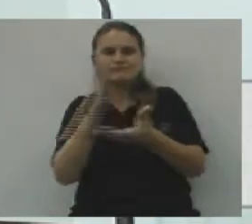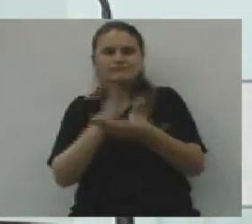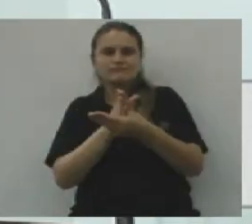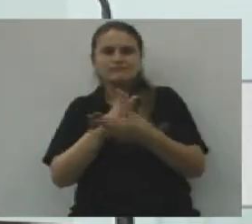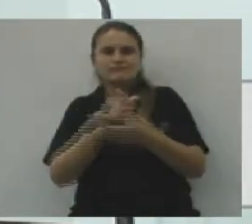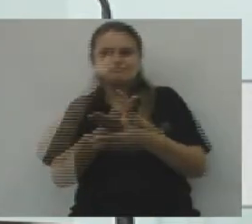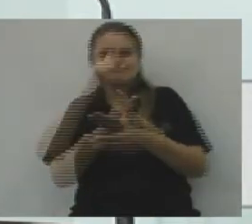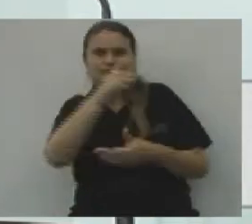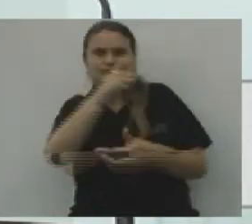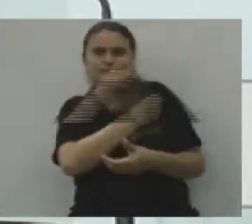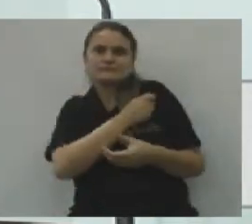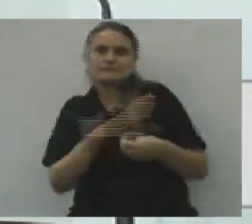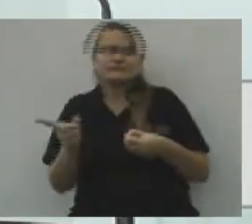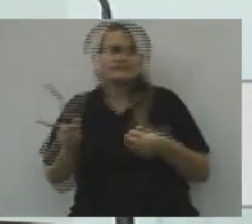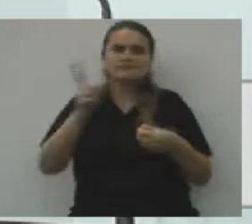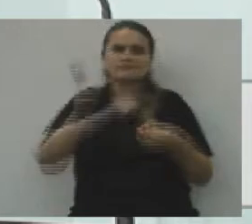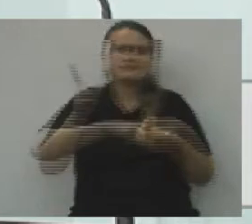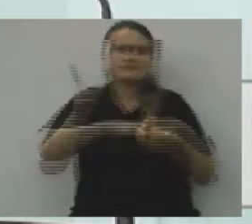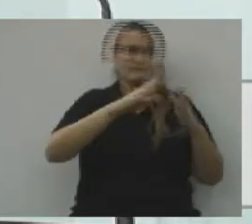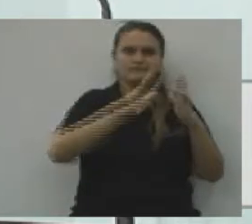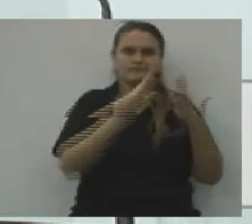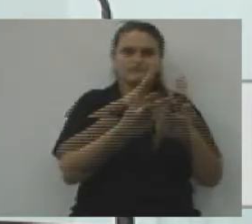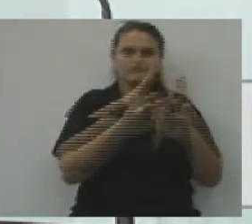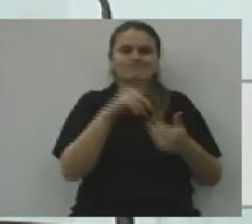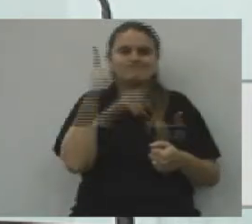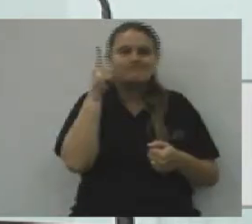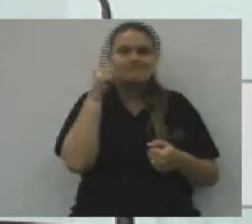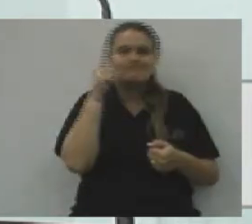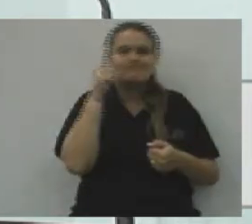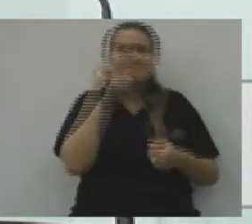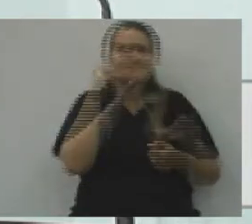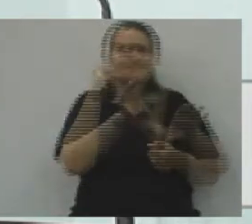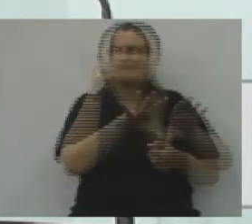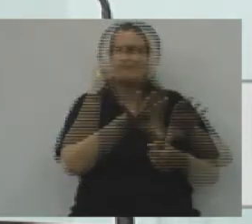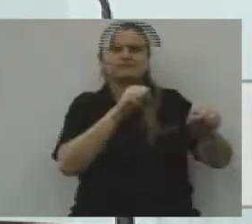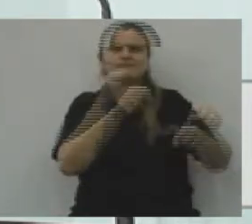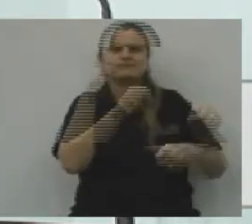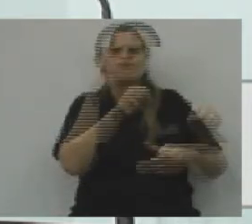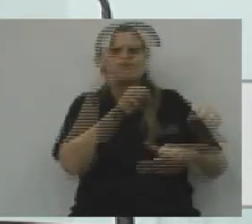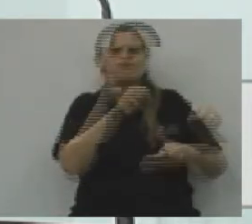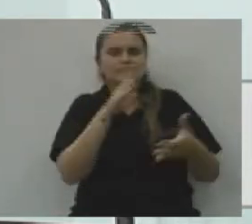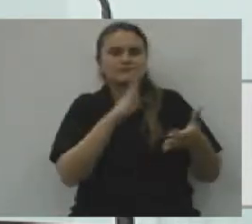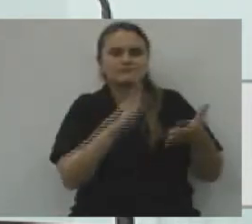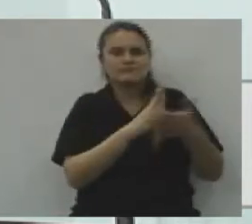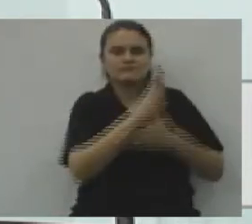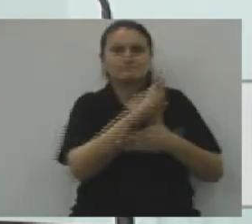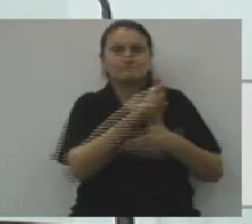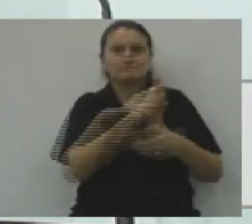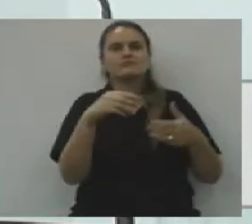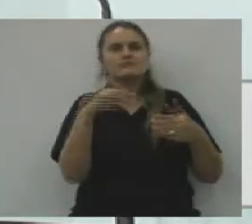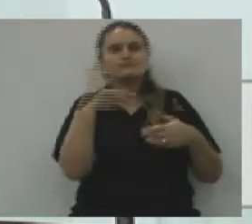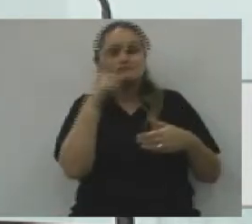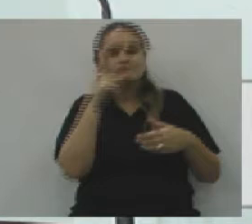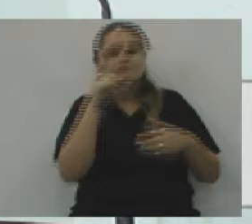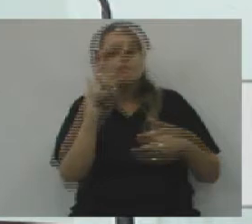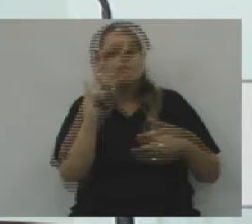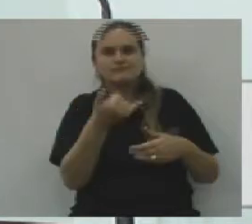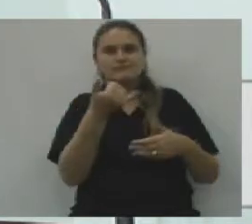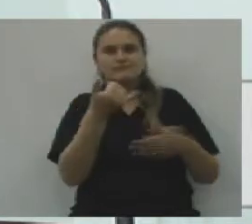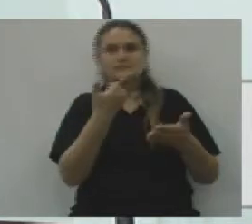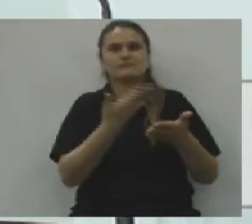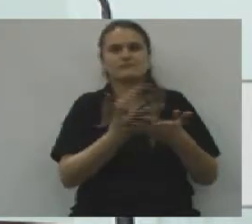a progressão, consiga ter sucesso, consiga ter a aprovação e o aproveitamento no mesmo ano letivo, para